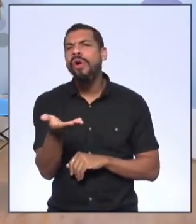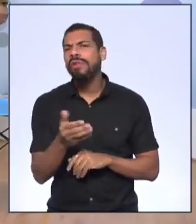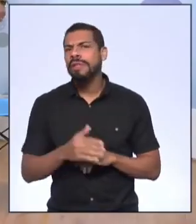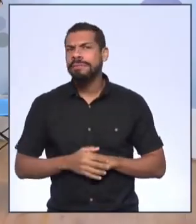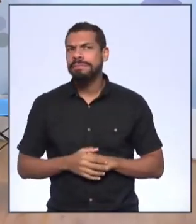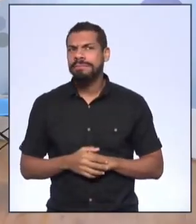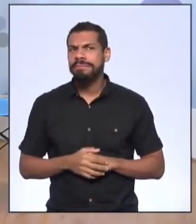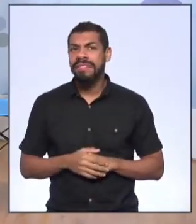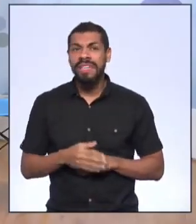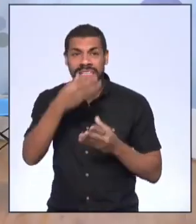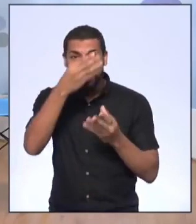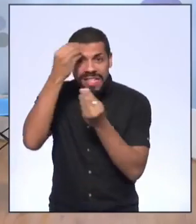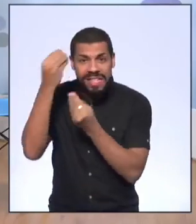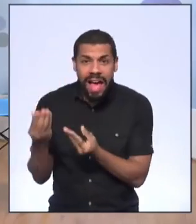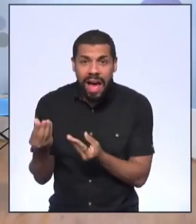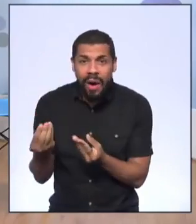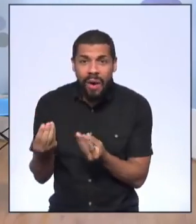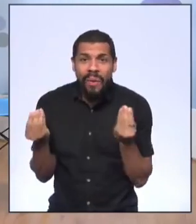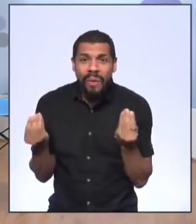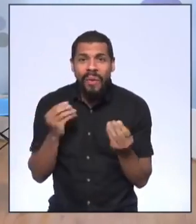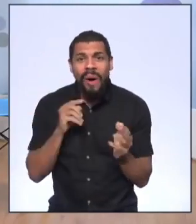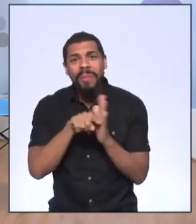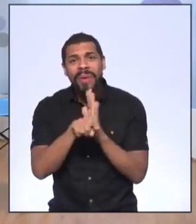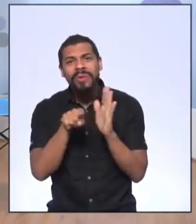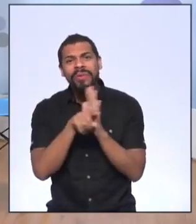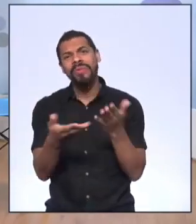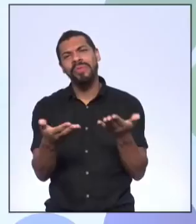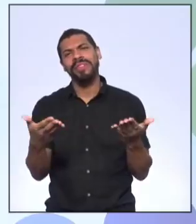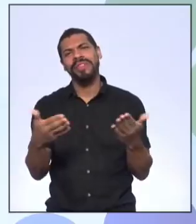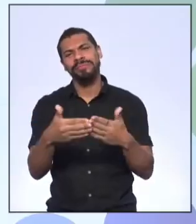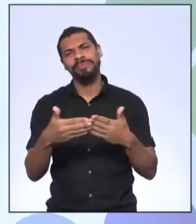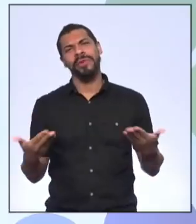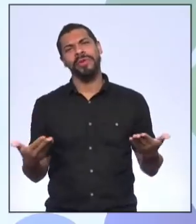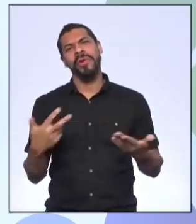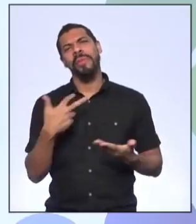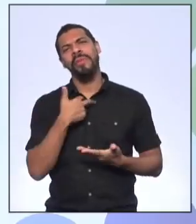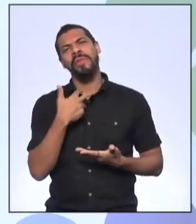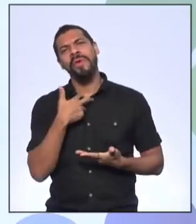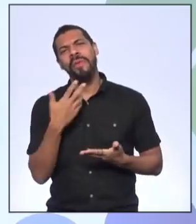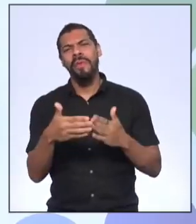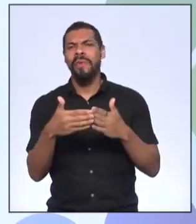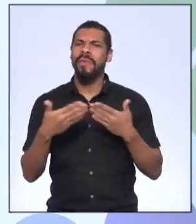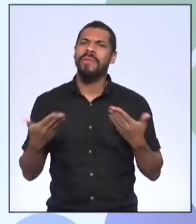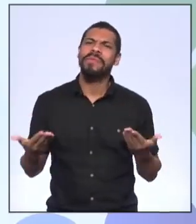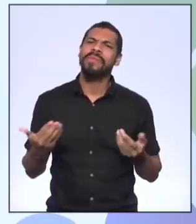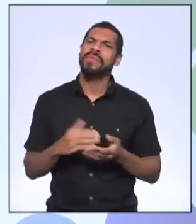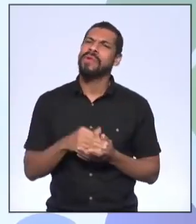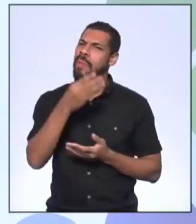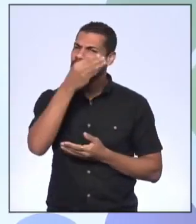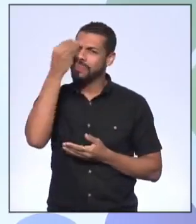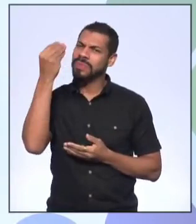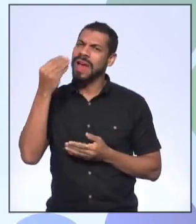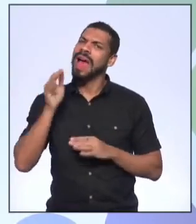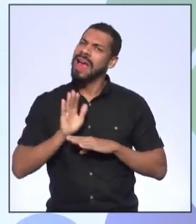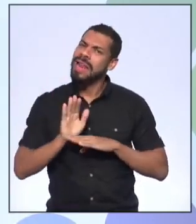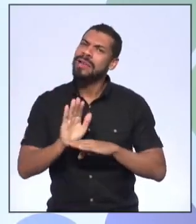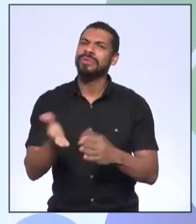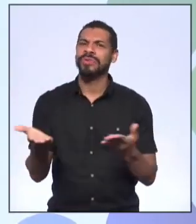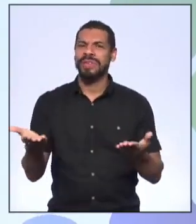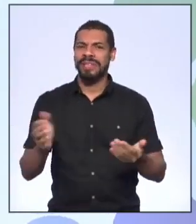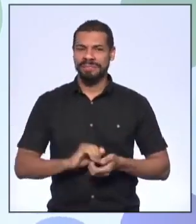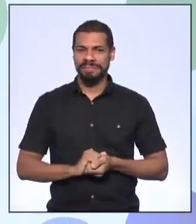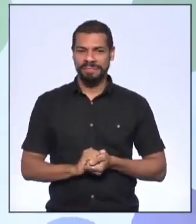tem alguma esqueceram do coisa. micro-ondas, Esqueceram pessoal. do micro-ondas, ó. Esquece do micro-ondas não, pessoal. Micro-ondas é gente fina.